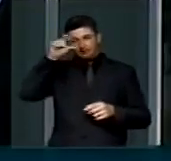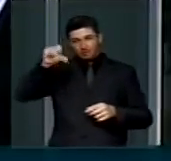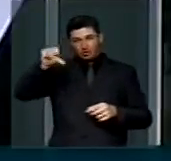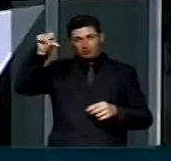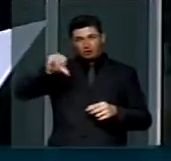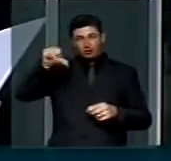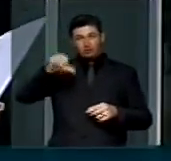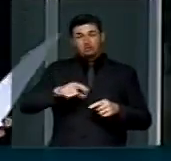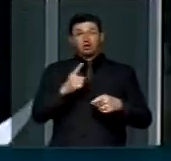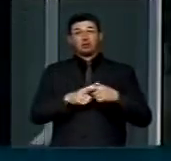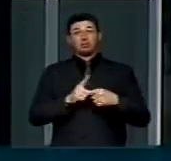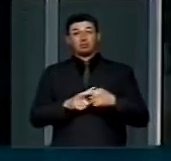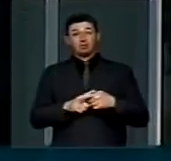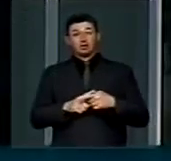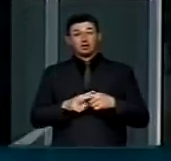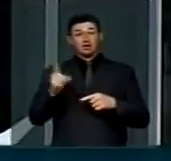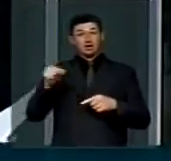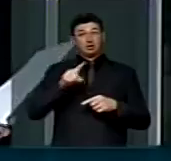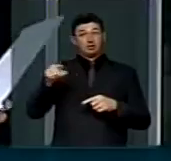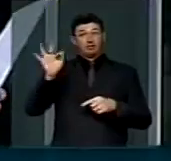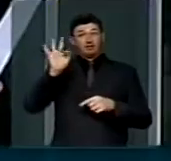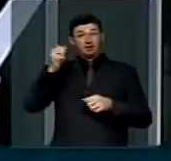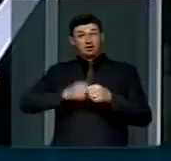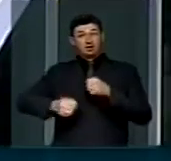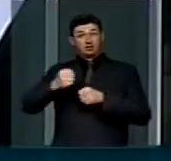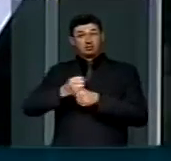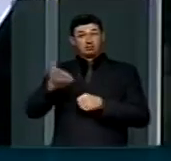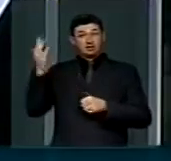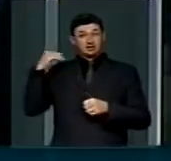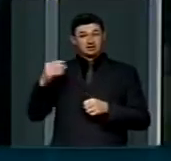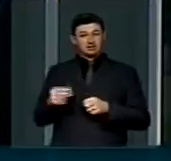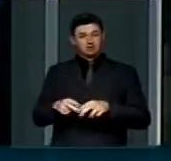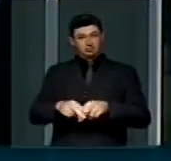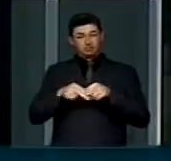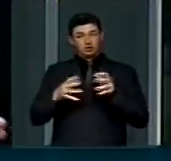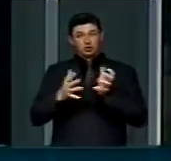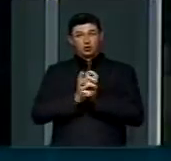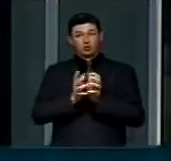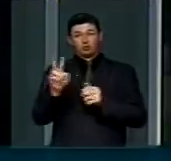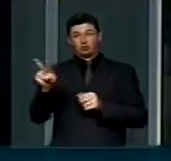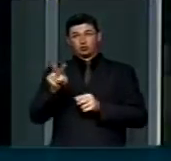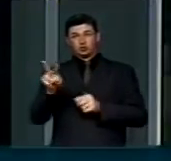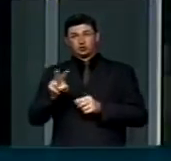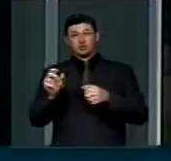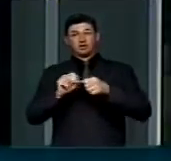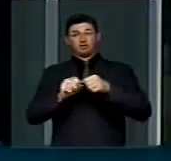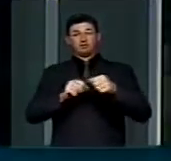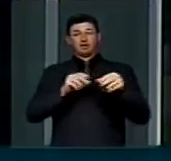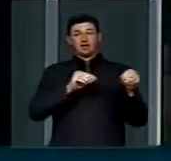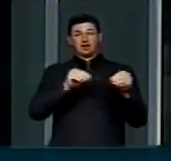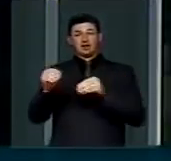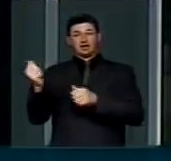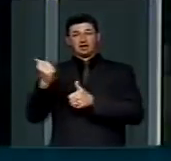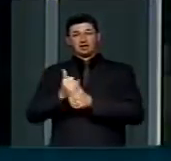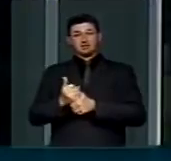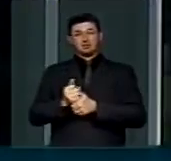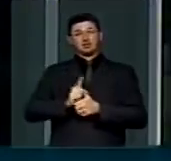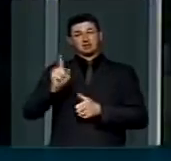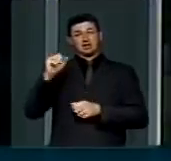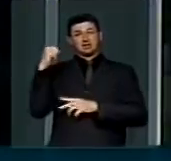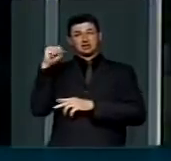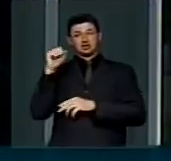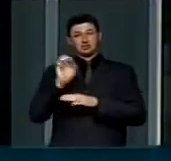com a suspensão desde fevereiro do ano passado das duas equipes que faziam esse tipo de transplante no estado de Sergipe.